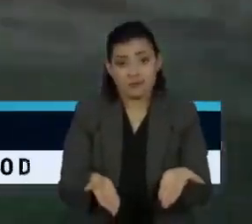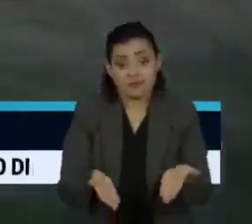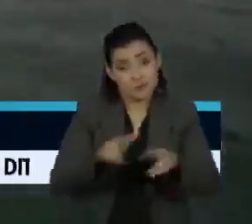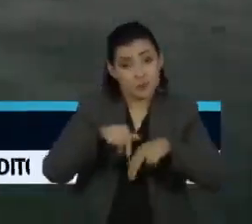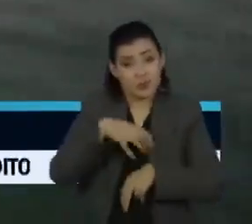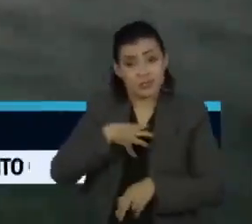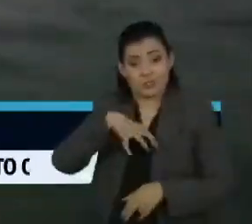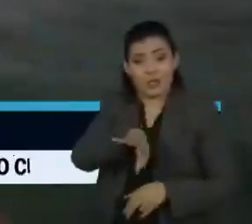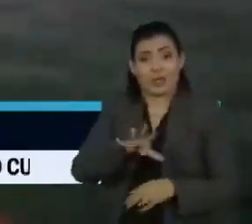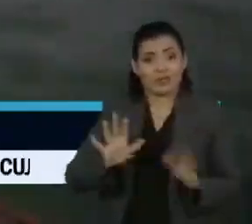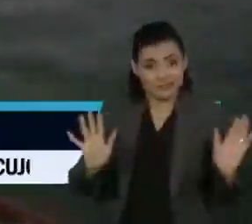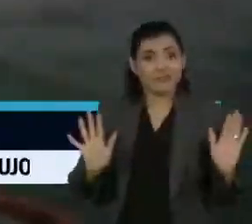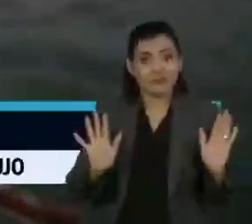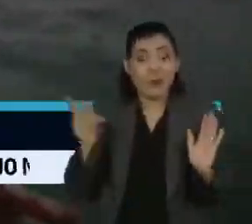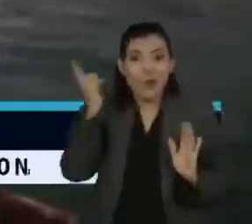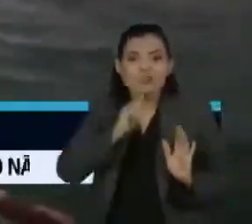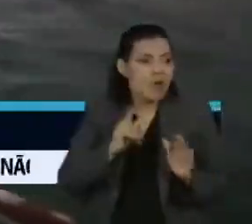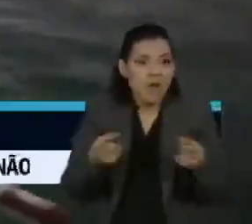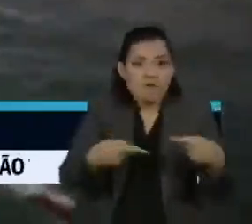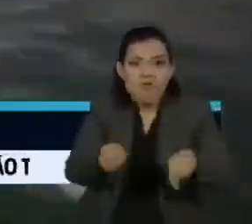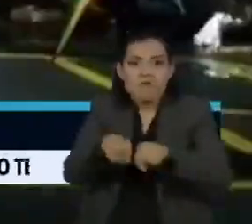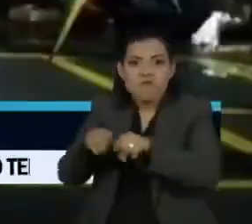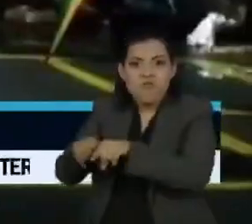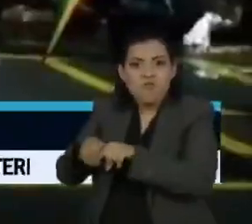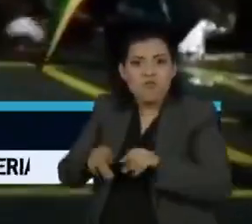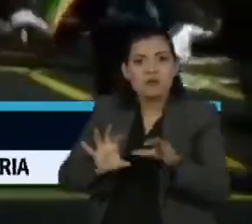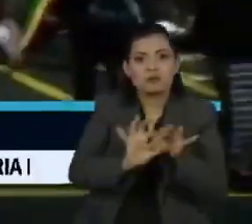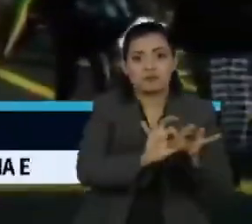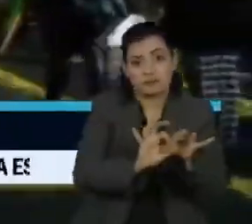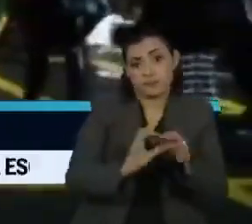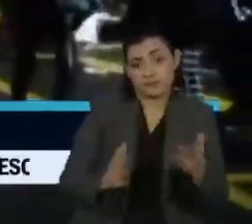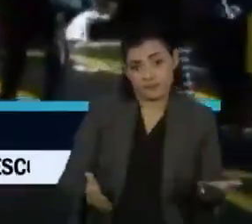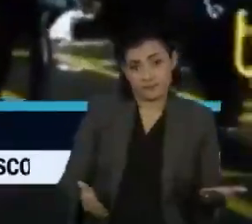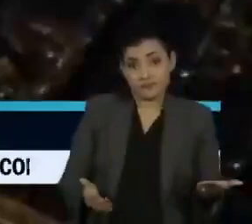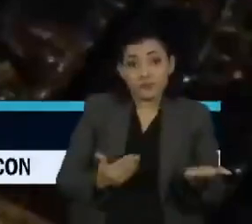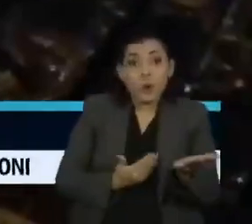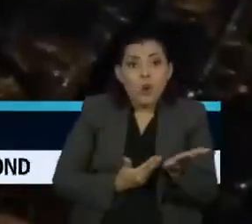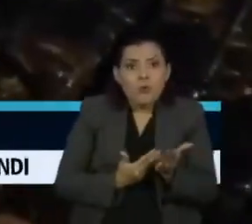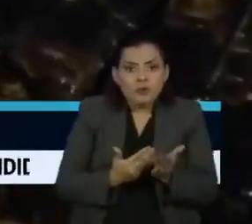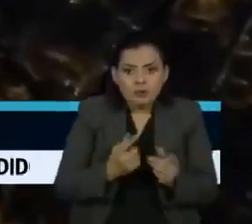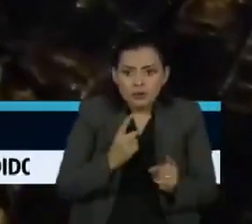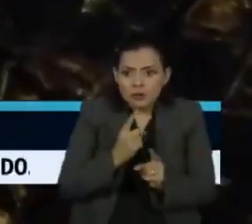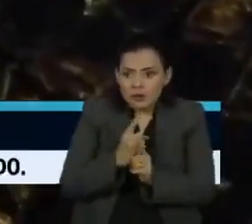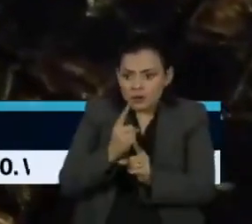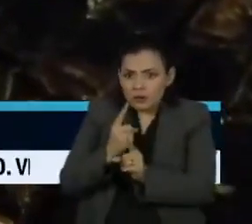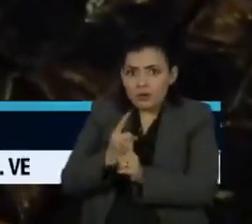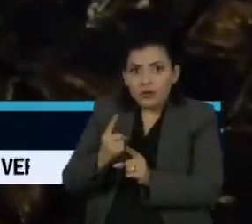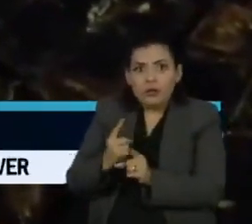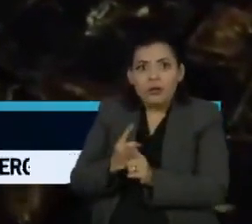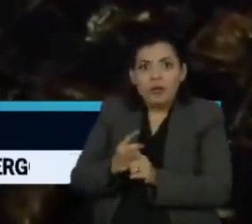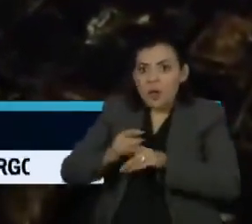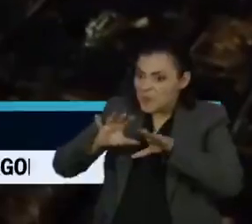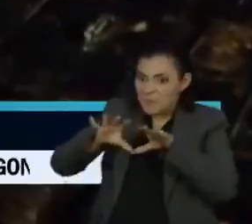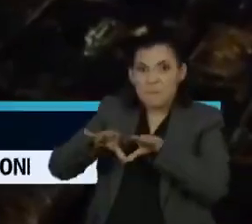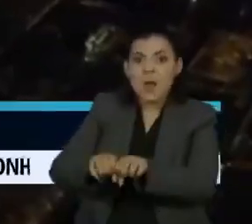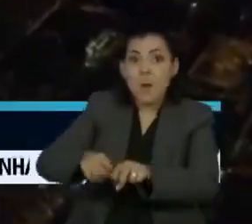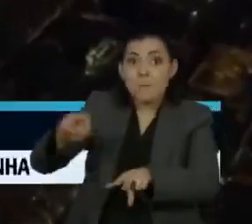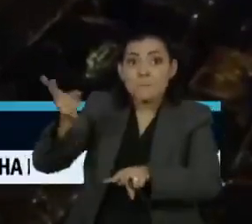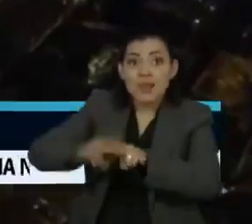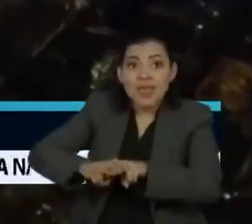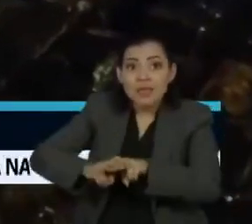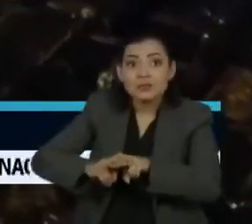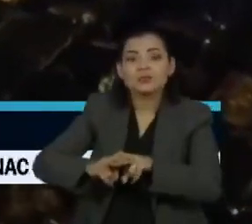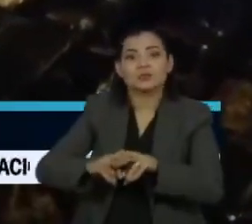É a razão pela qual elas são fragmentadas. Porque quando elas começam a se verticalizar como empresa, digamos assim, uma